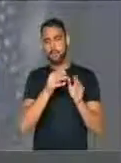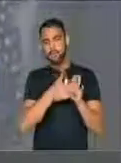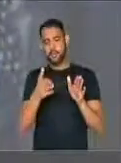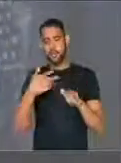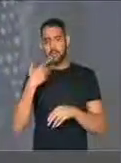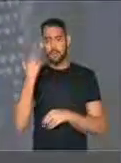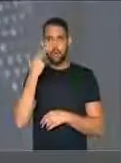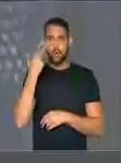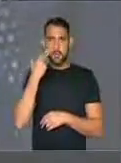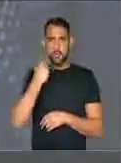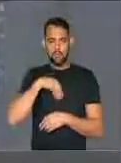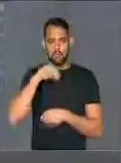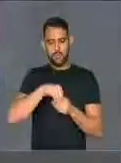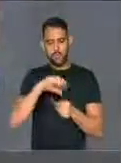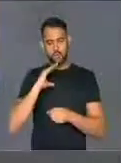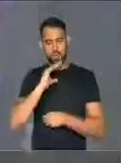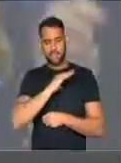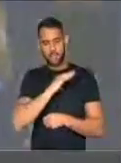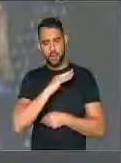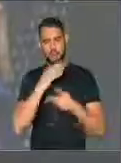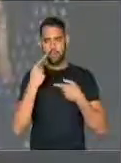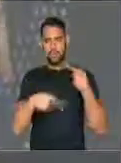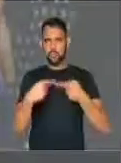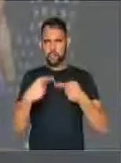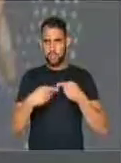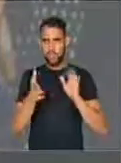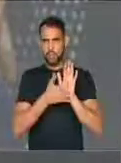tramitação normal dentro das comissões.